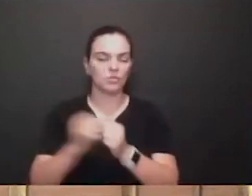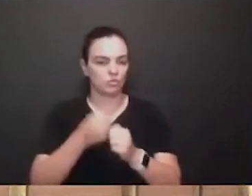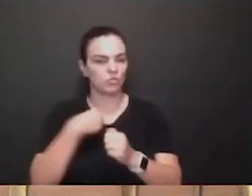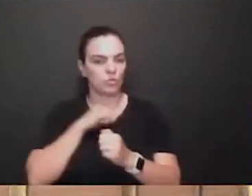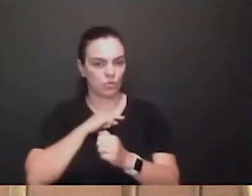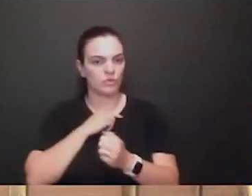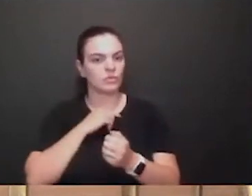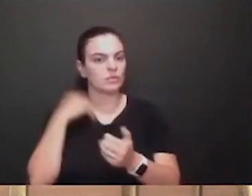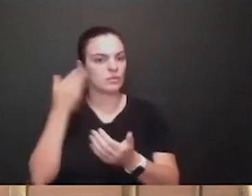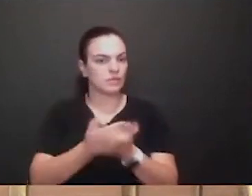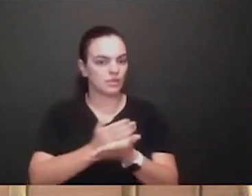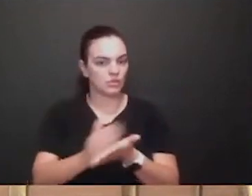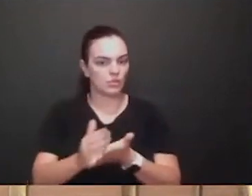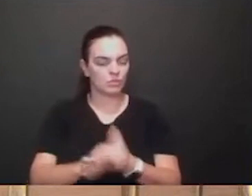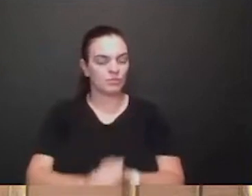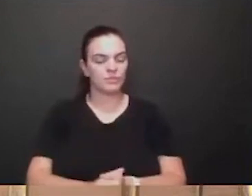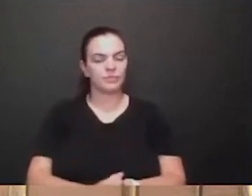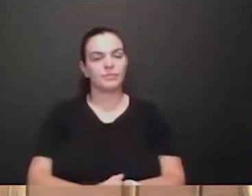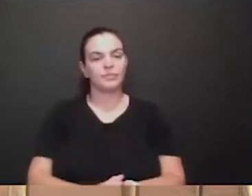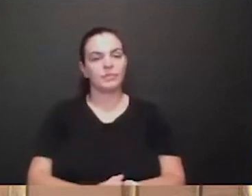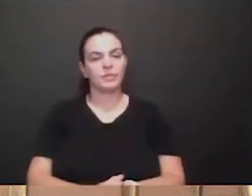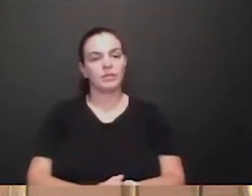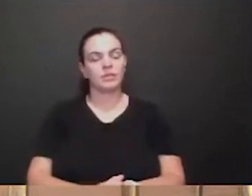para a apresentação do Plano Plurianual